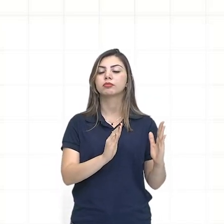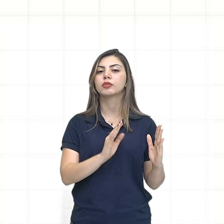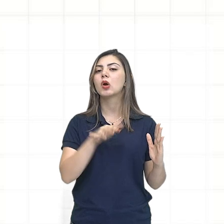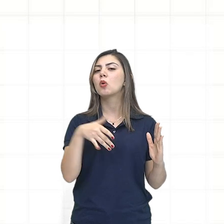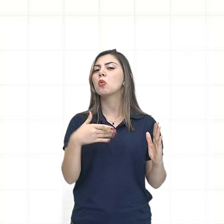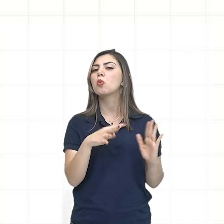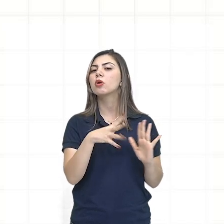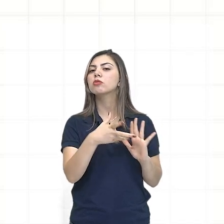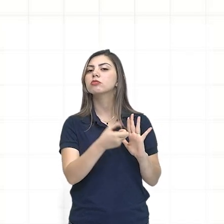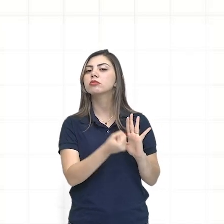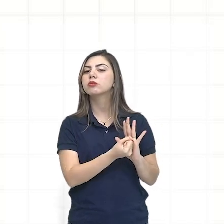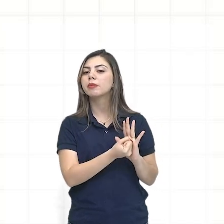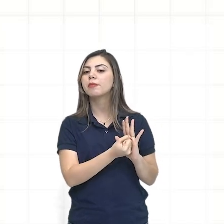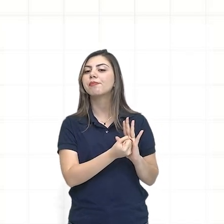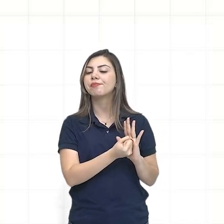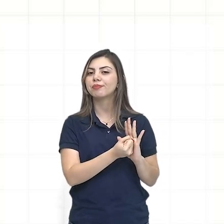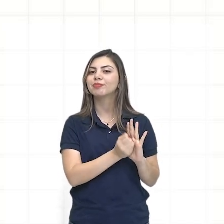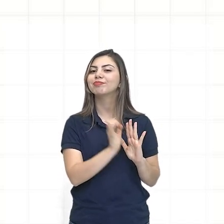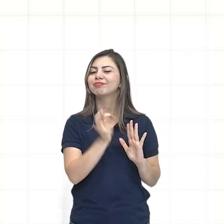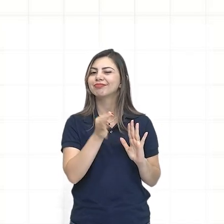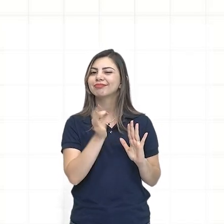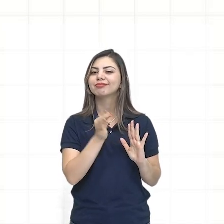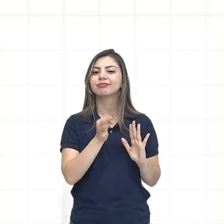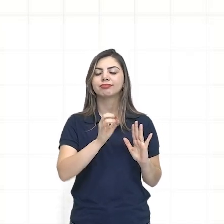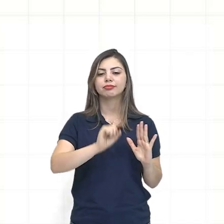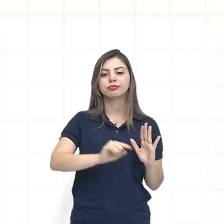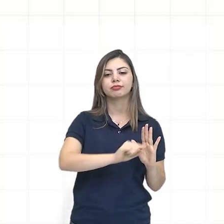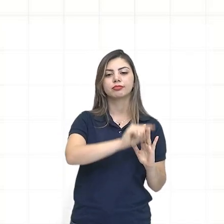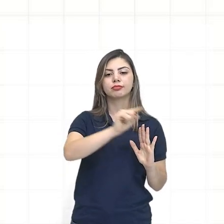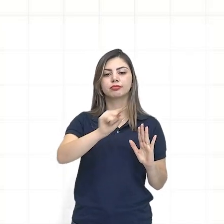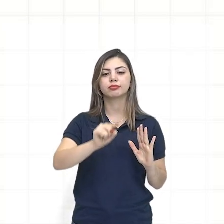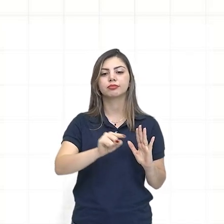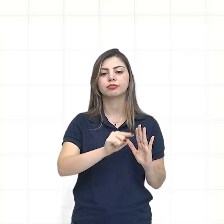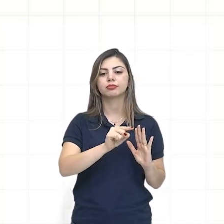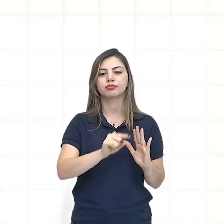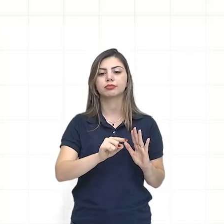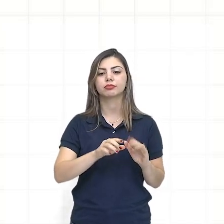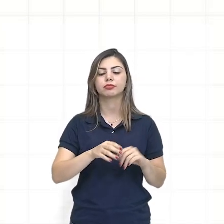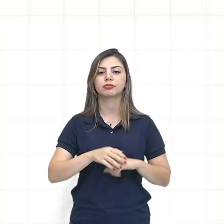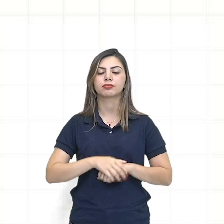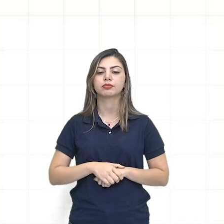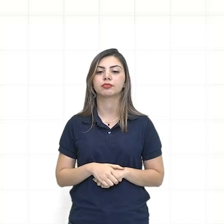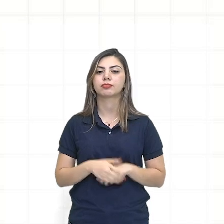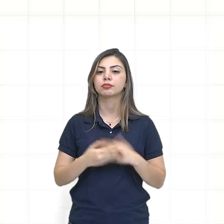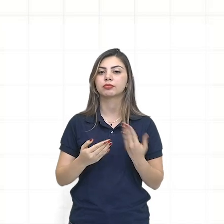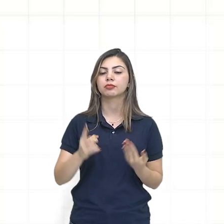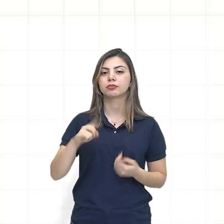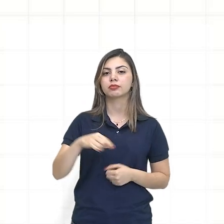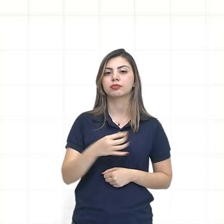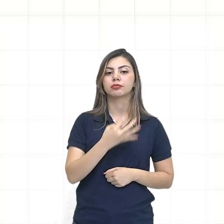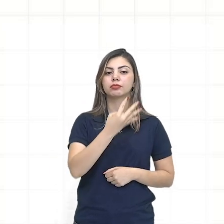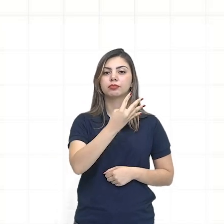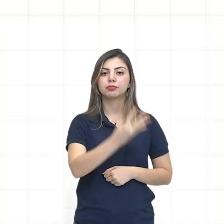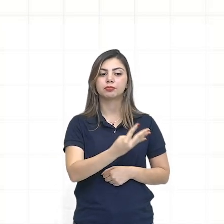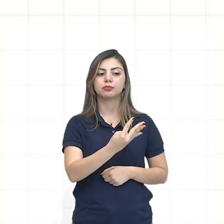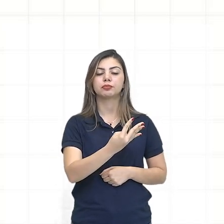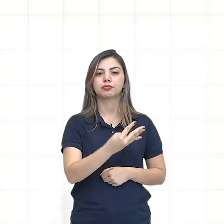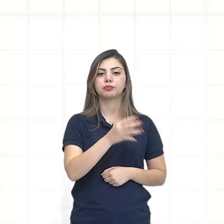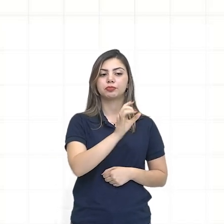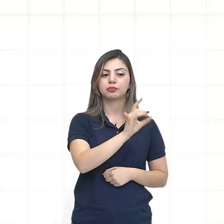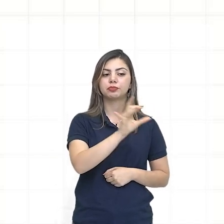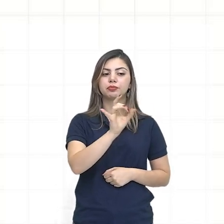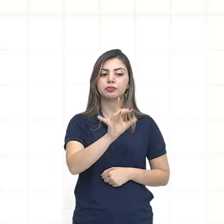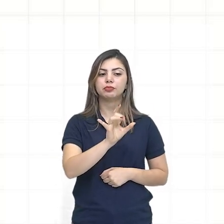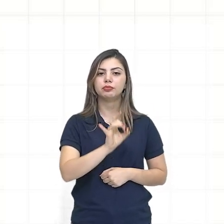próximo símbolo que nós temos? Nós temos aqui, né? 4 cordas. Mas cada